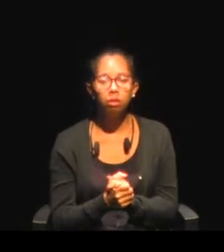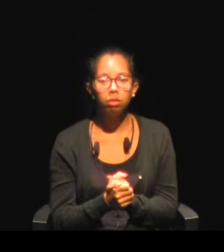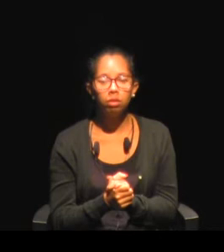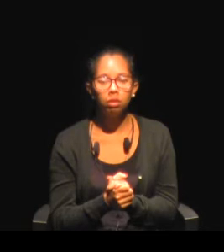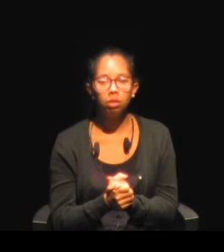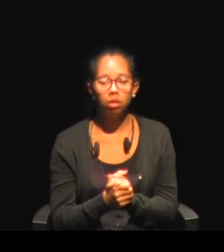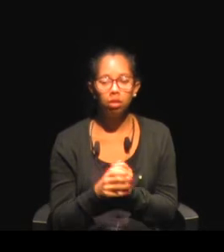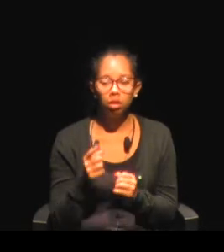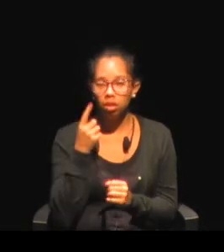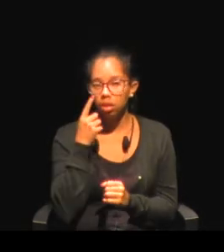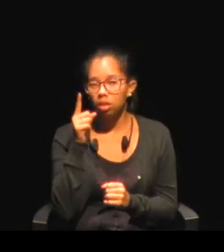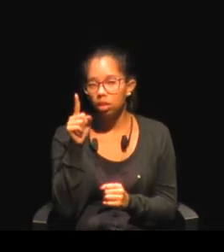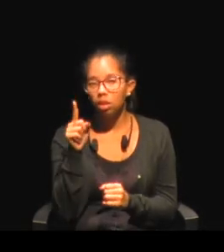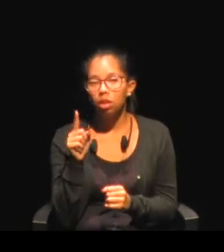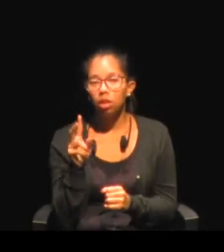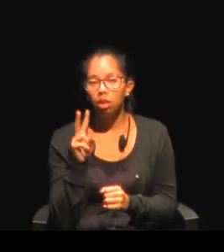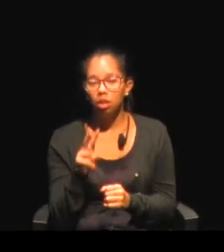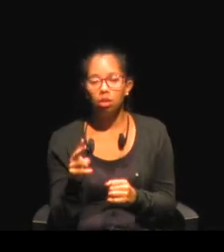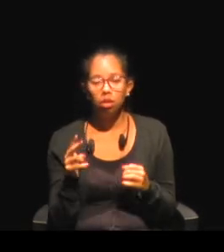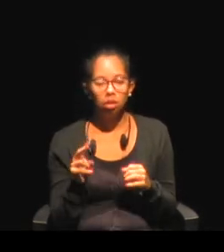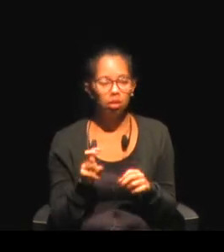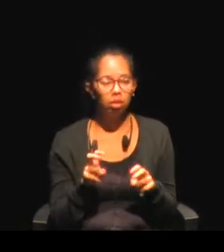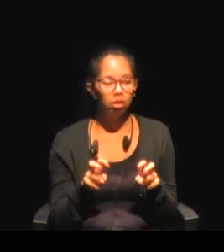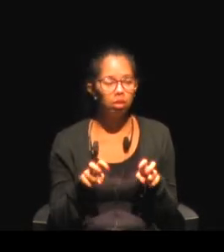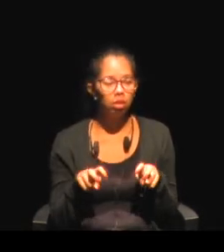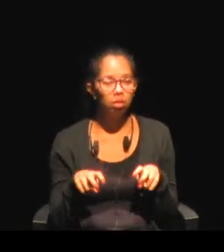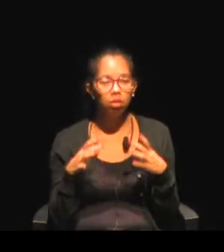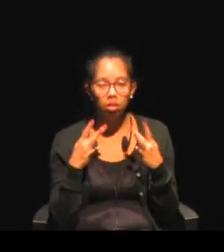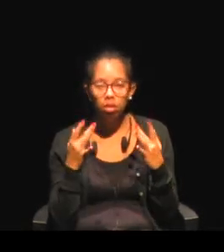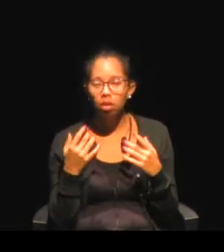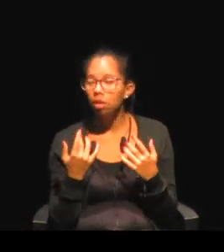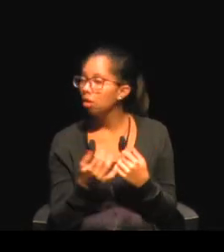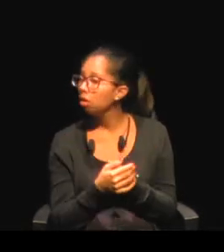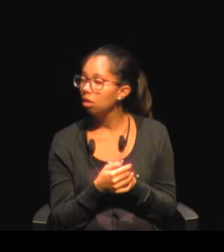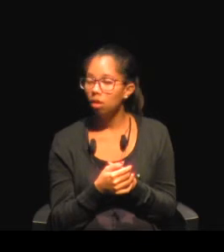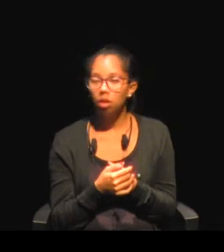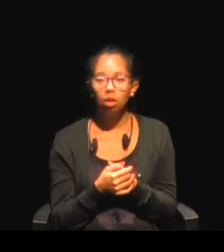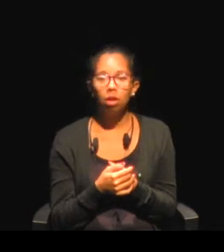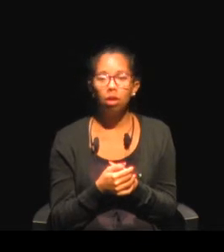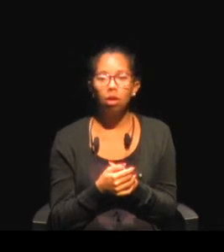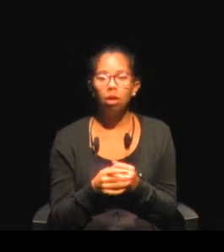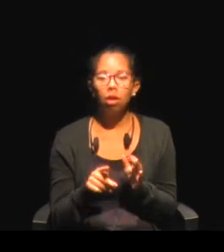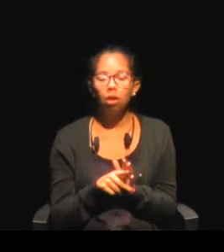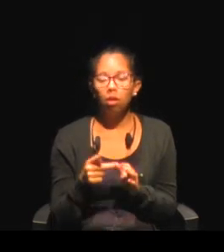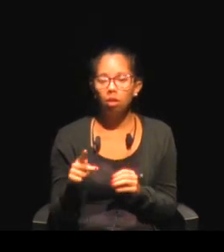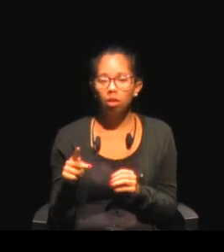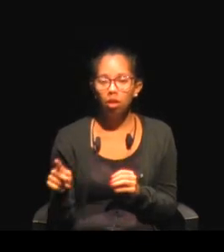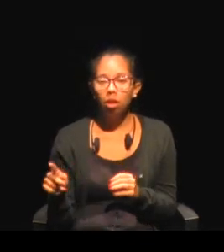essa é a relação. Né? E lá em cima, aquele auditório natural, anfiteatro